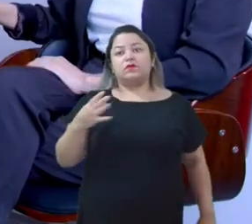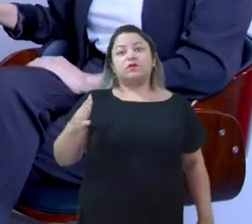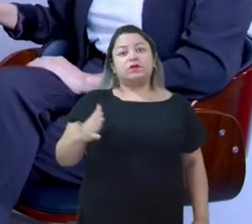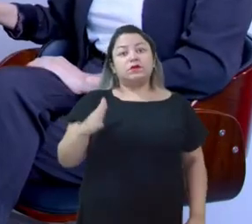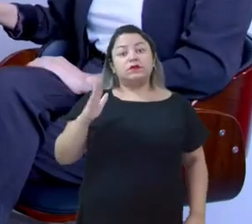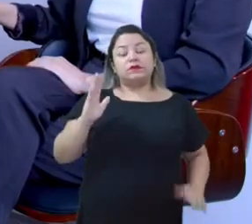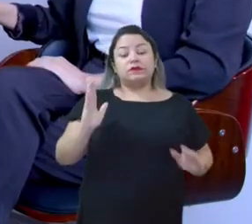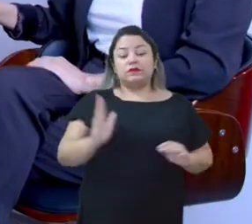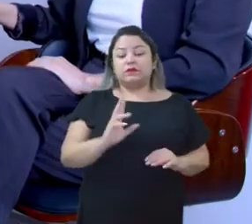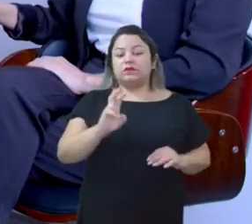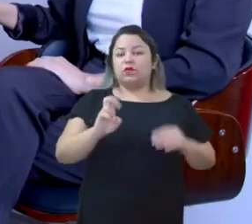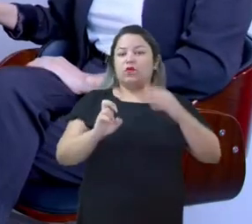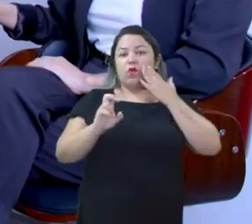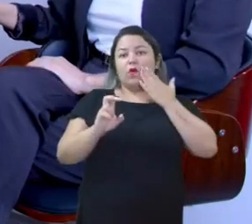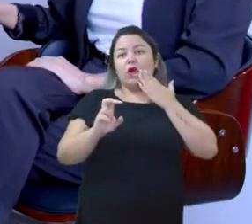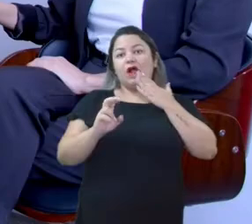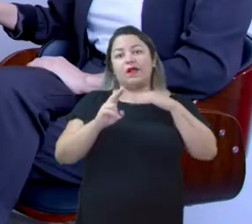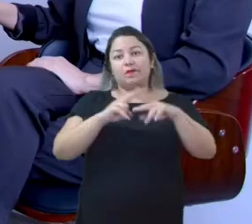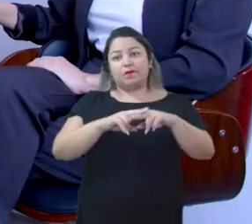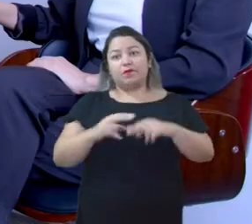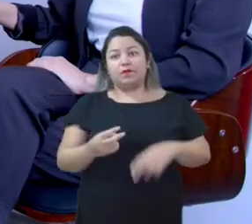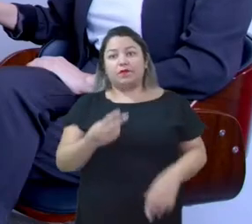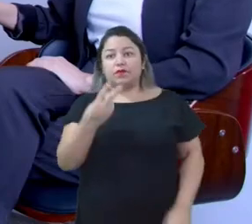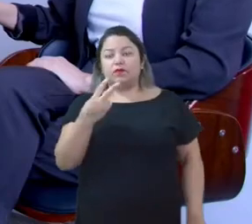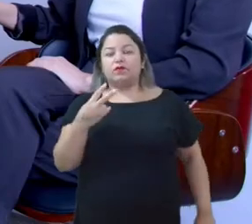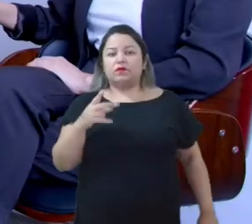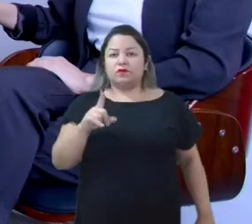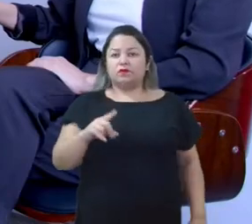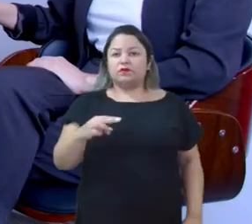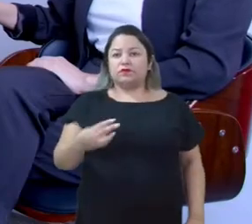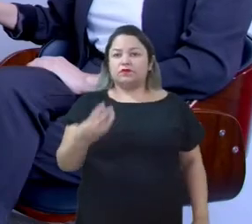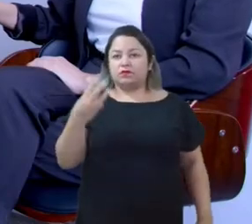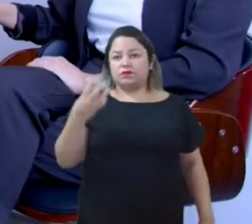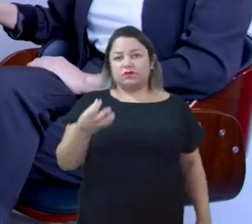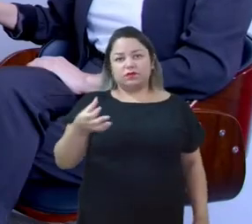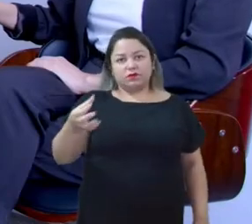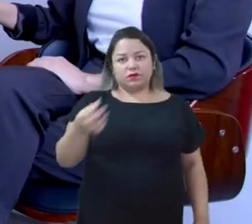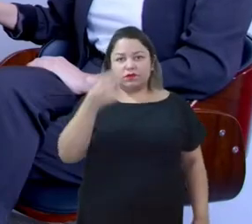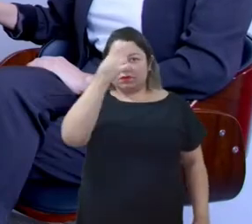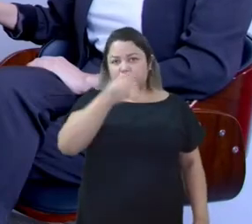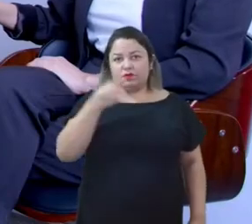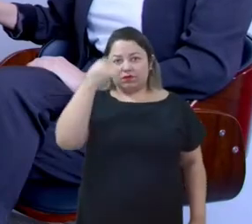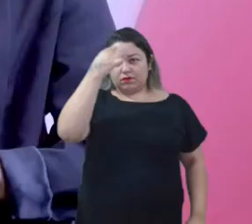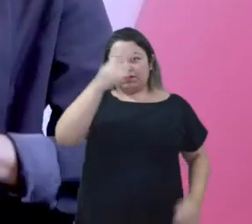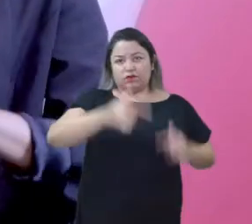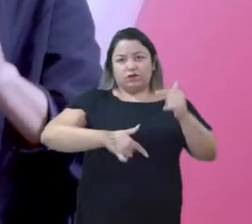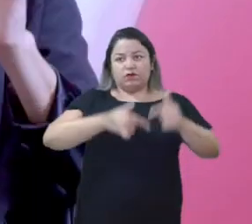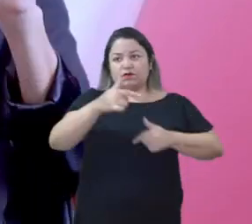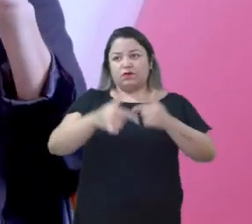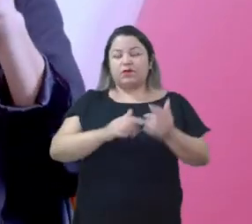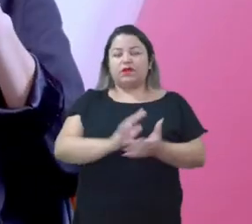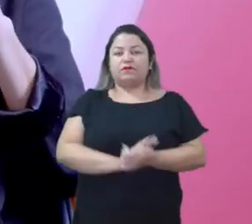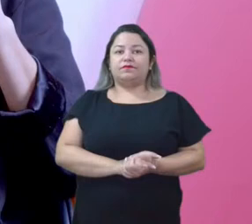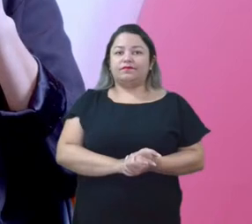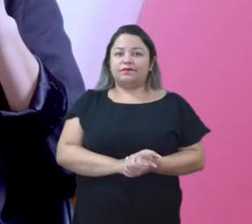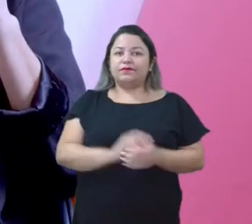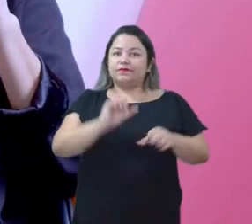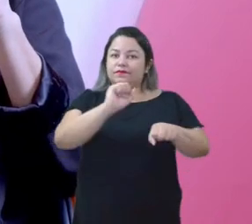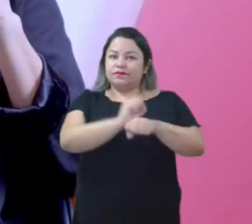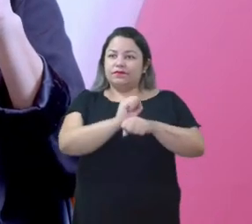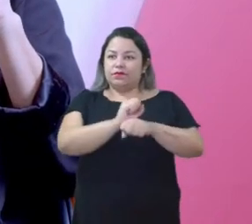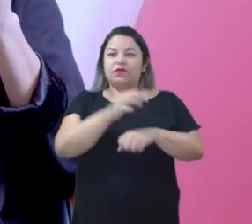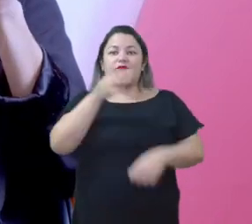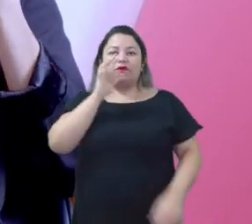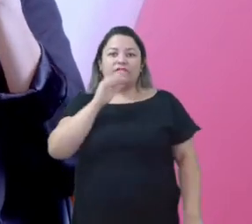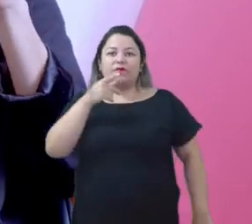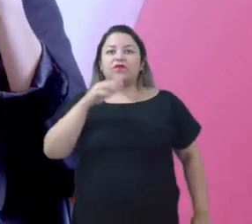5x2. Com limitação no máximo de 36 horas da jornada de trabalho. Não sai daí, o